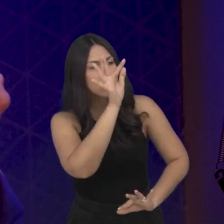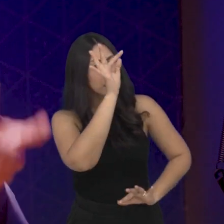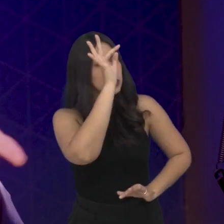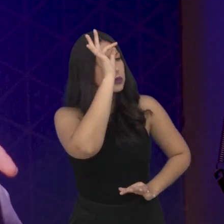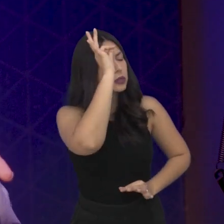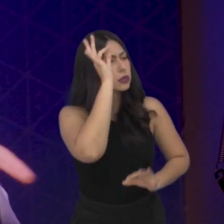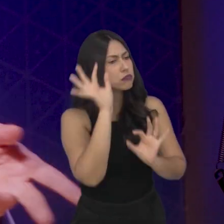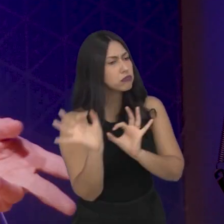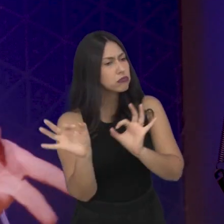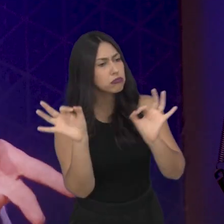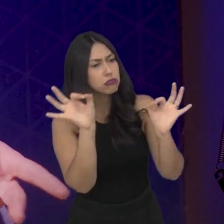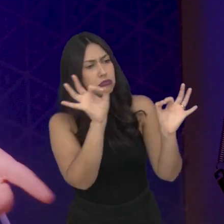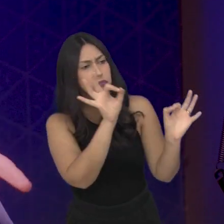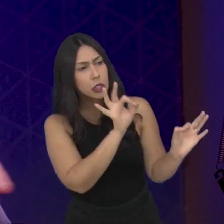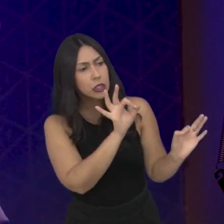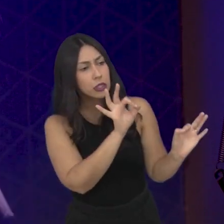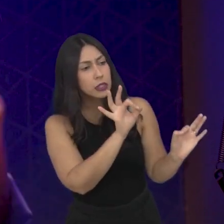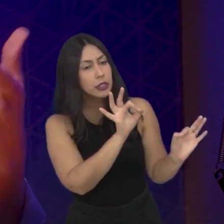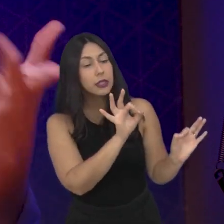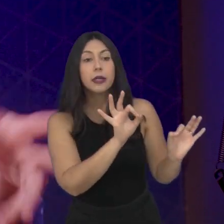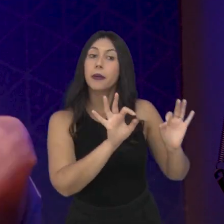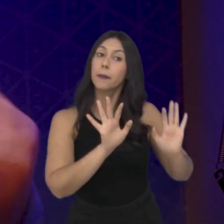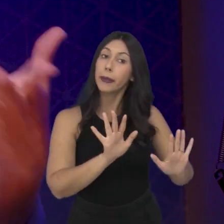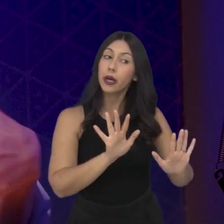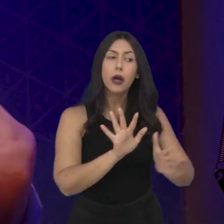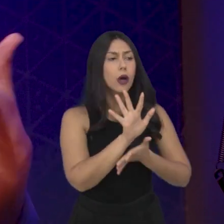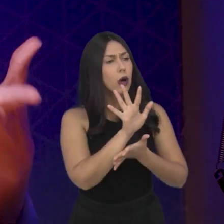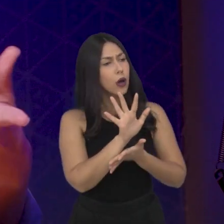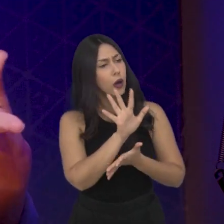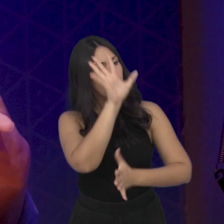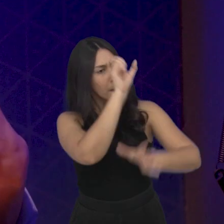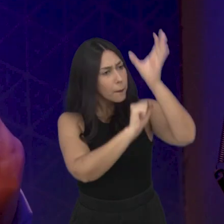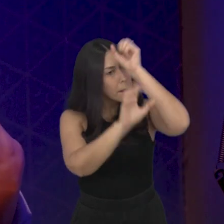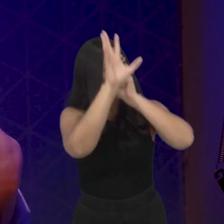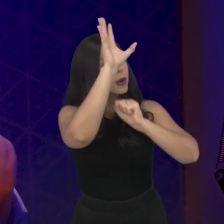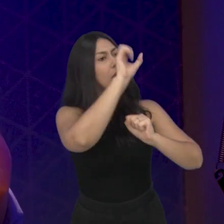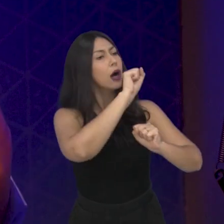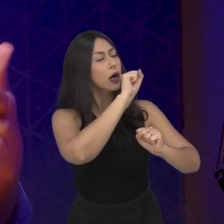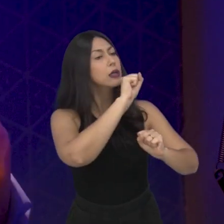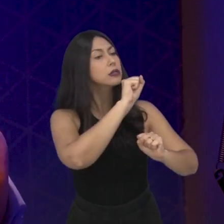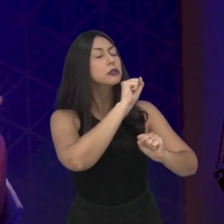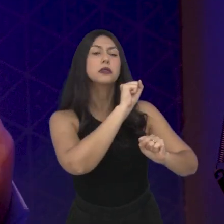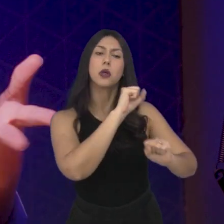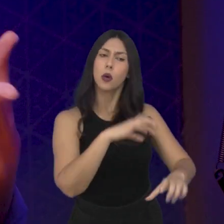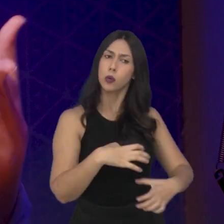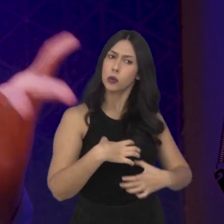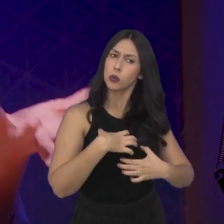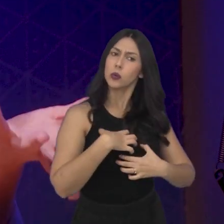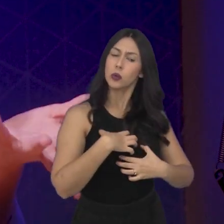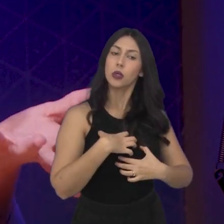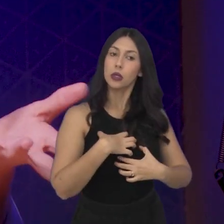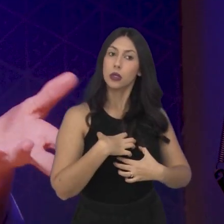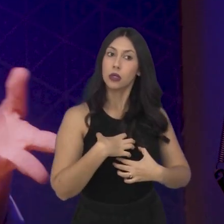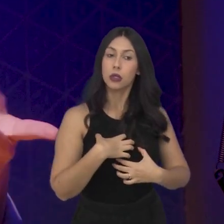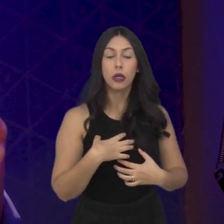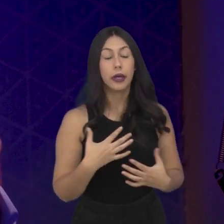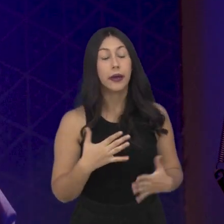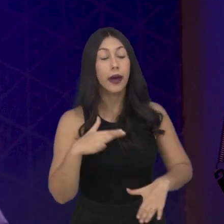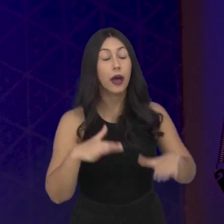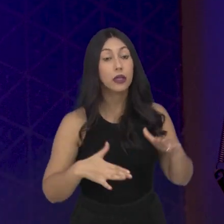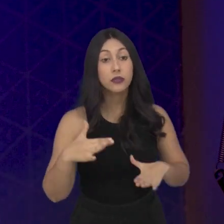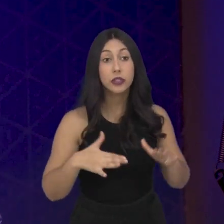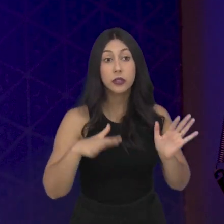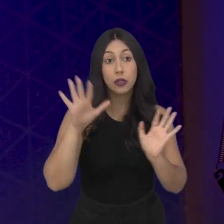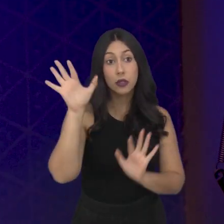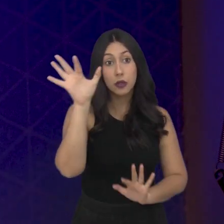a história de outra pessoa. Então, são questões ali mentais mesmo, que você vai acompanhar, mas é outro personagem. Então, às